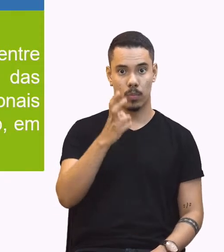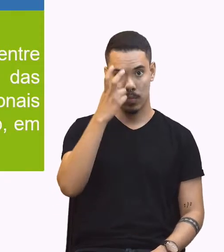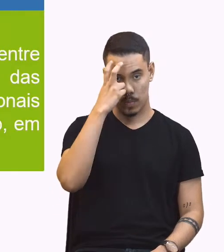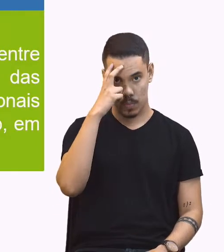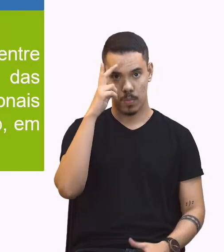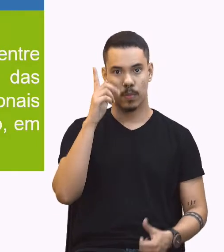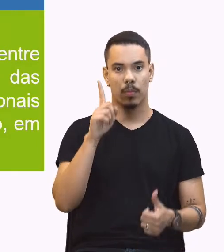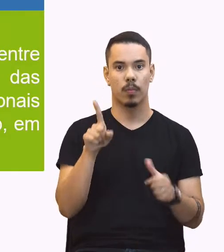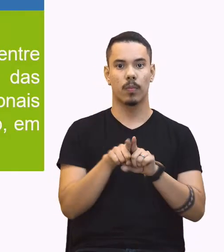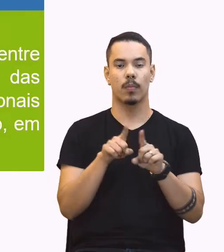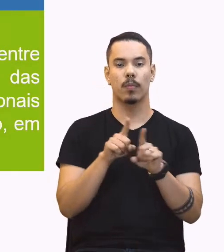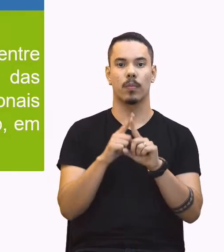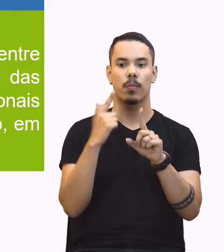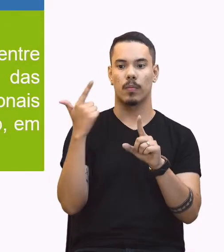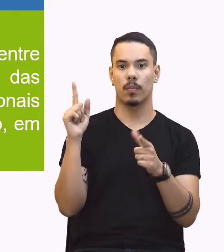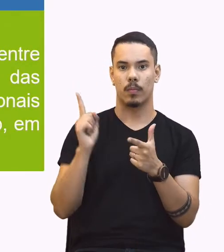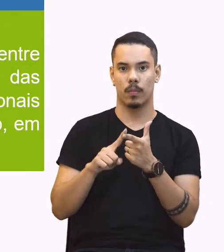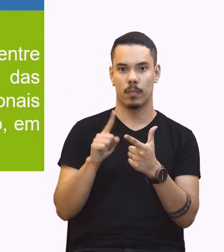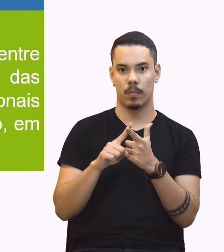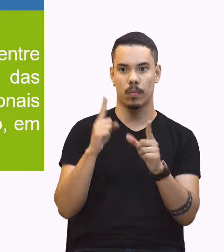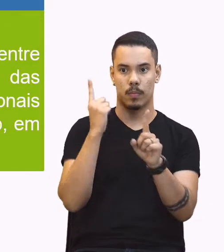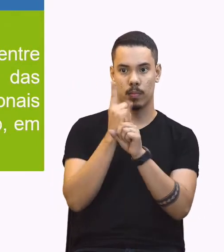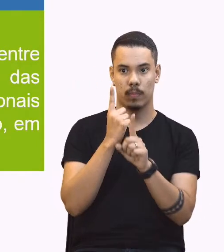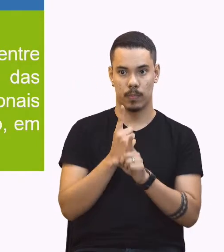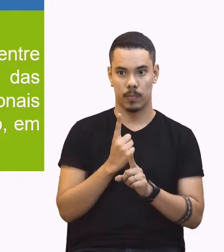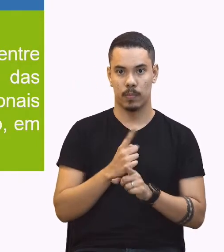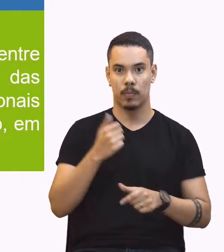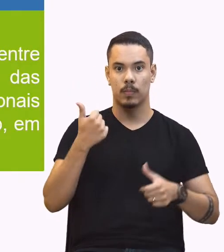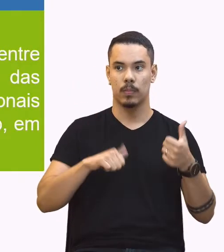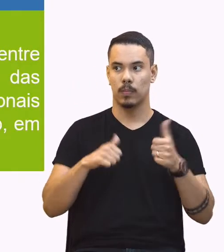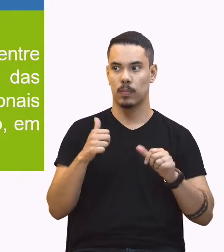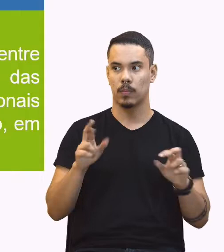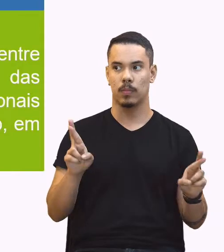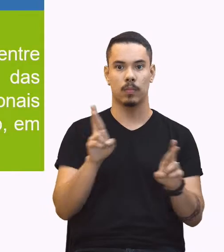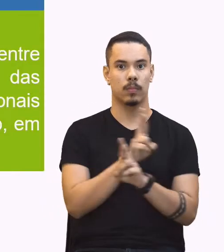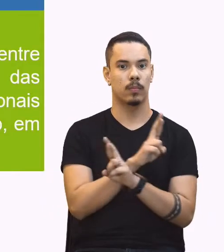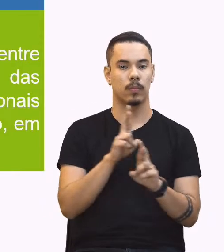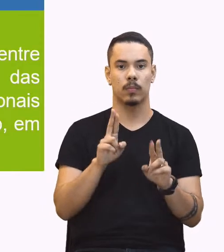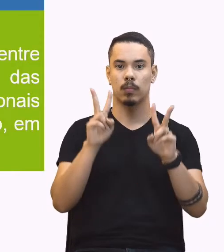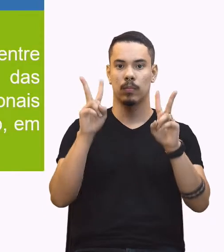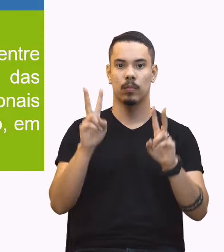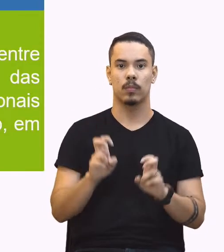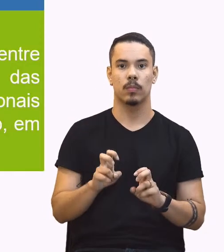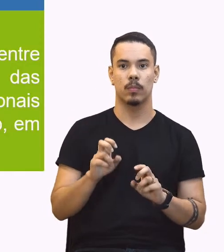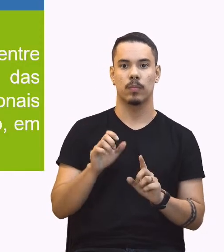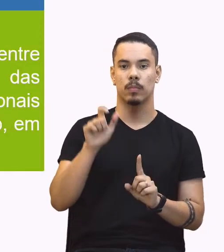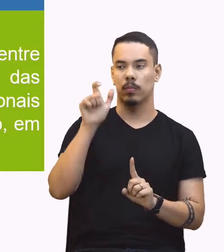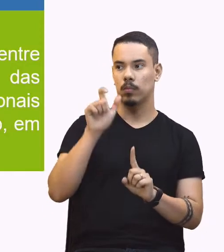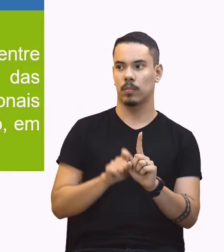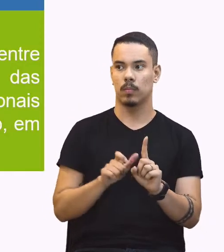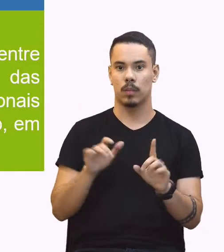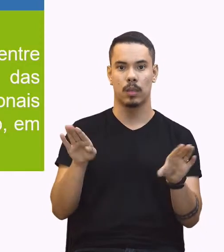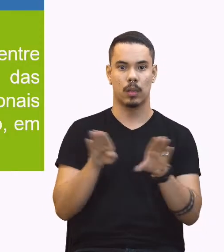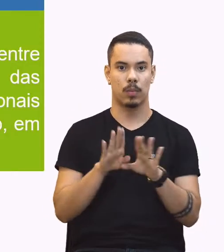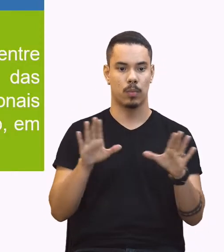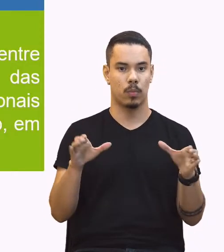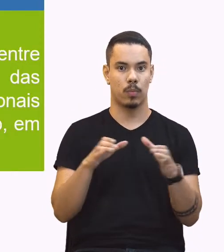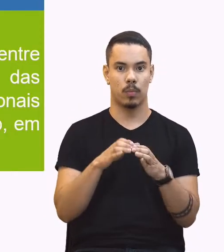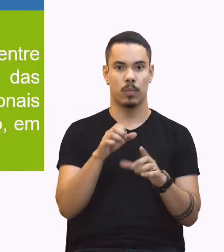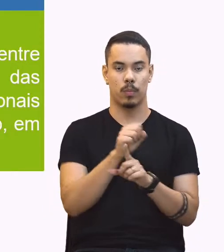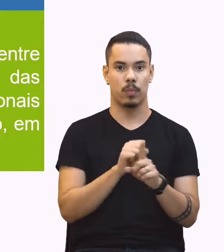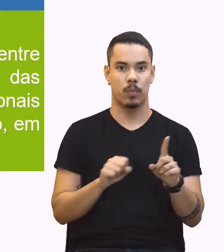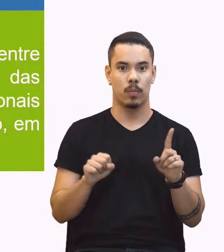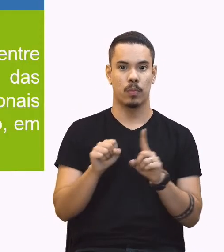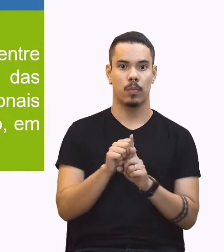habilidade, identificar e analisar as relações entre sujeitos, grupos e classes sociais diante